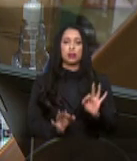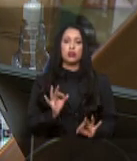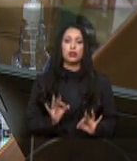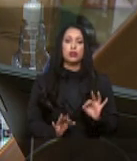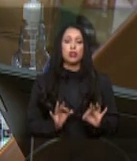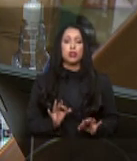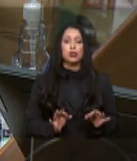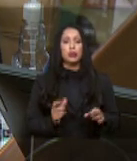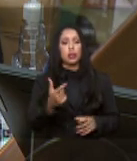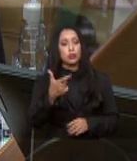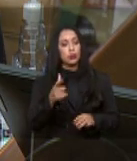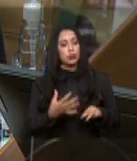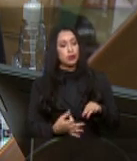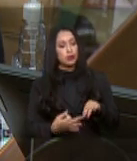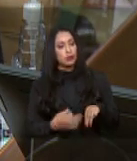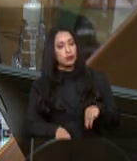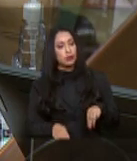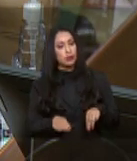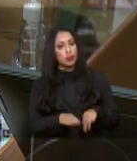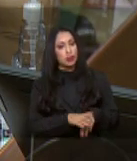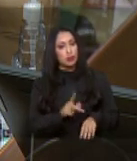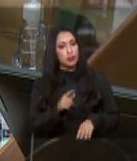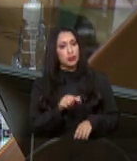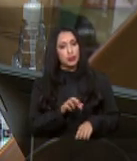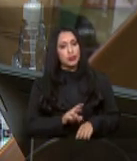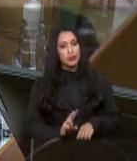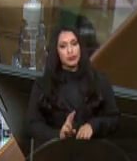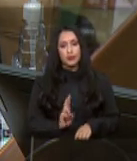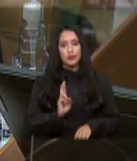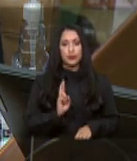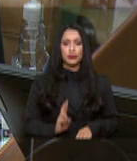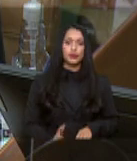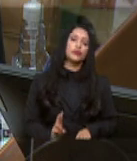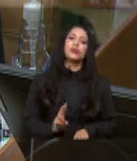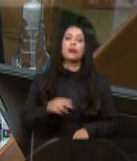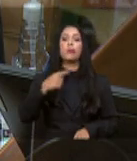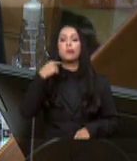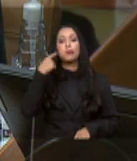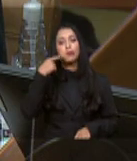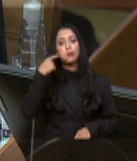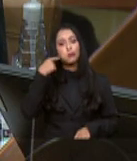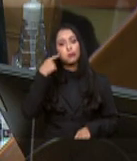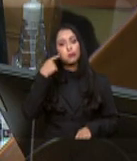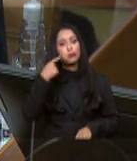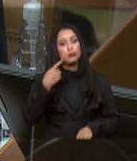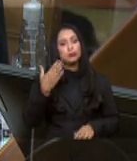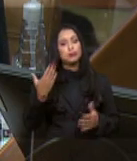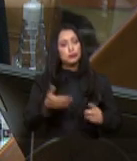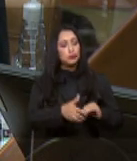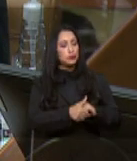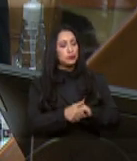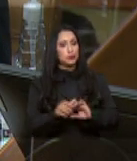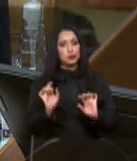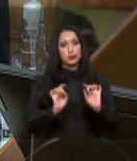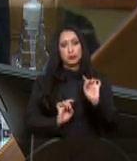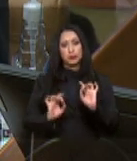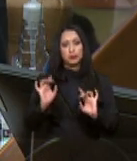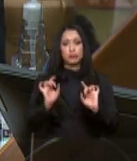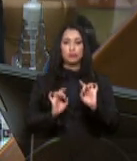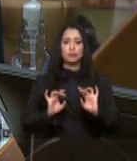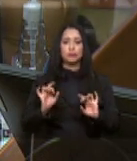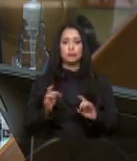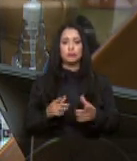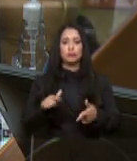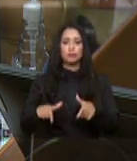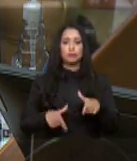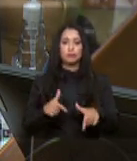senhores ministros, senhor procurador-geral da República, senhores advogados, eu faço um cumprimento especial com a palavra, Carmen Lúcia, ministra